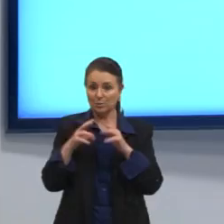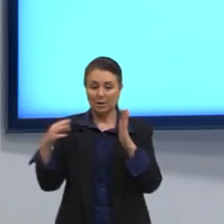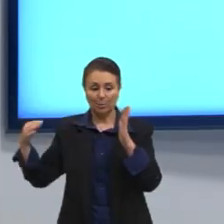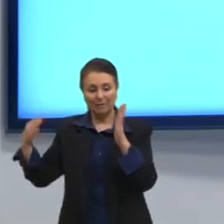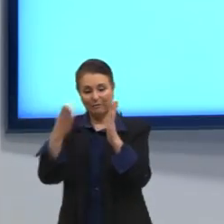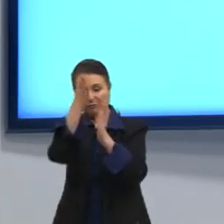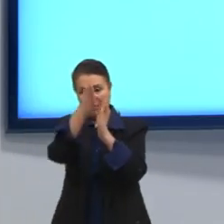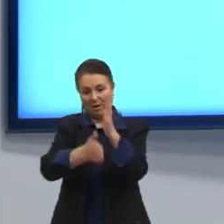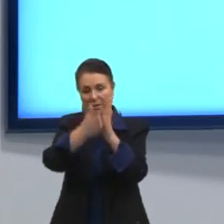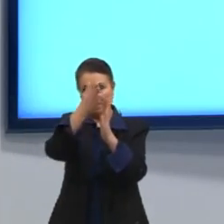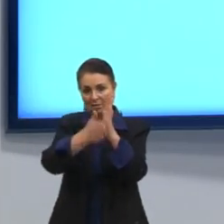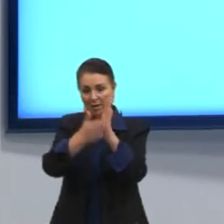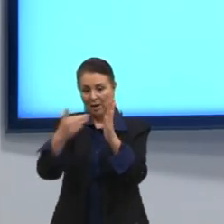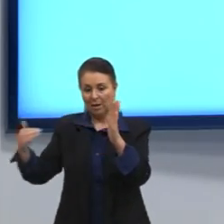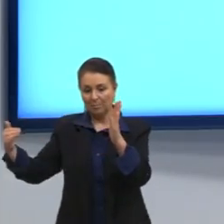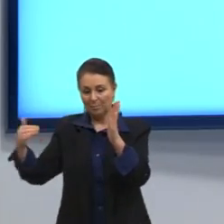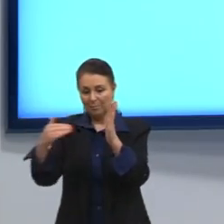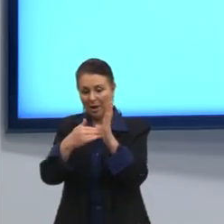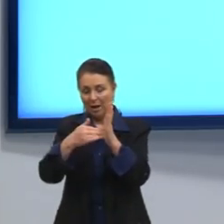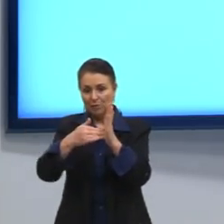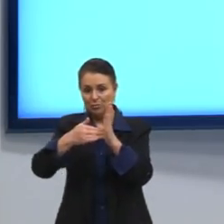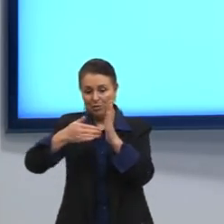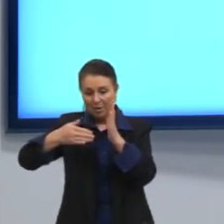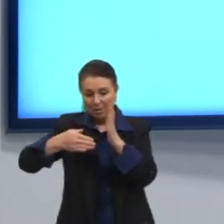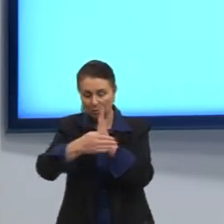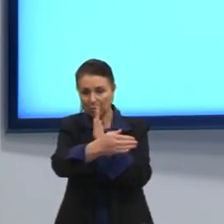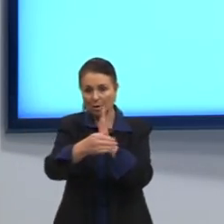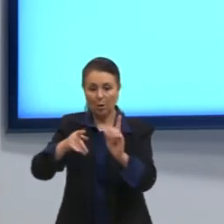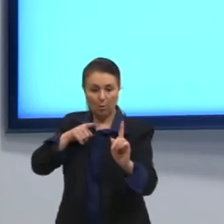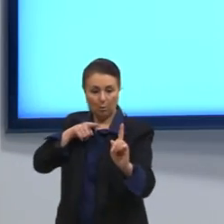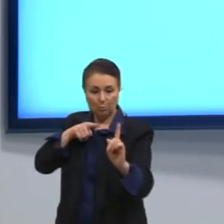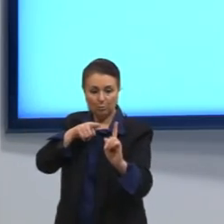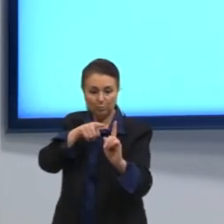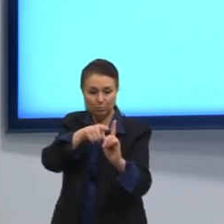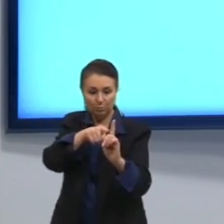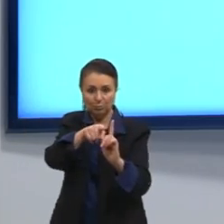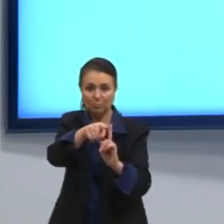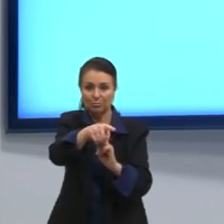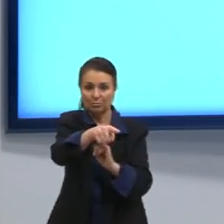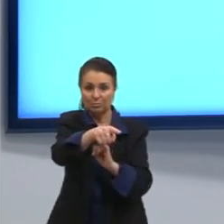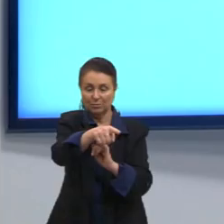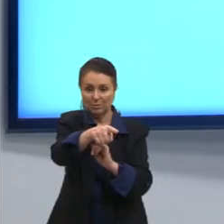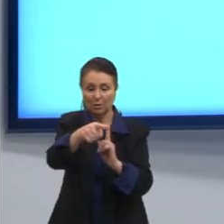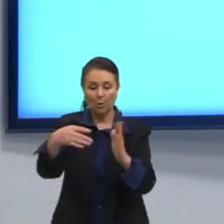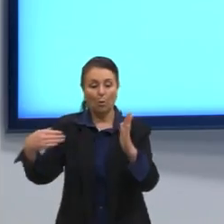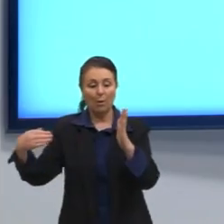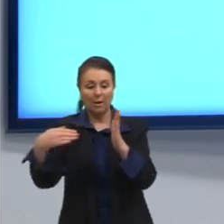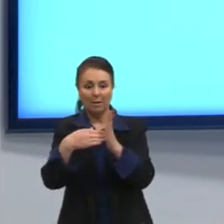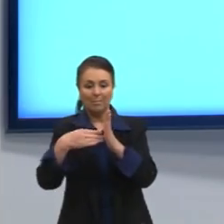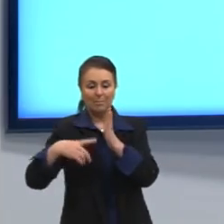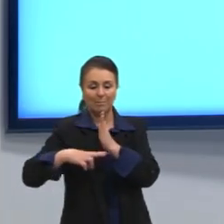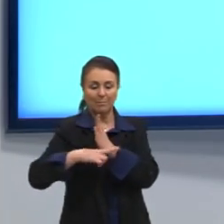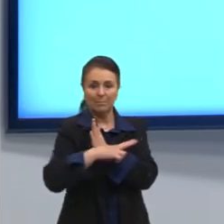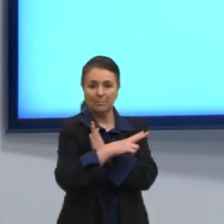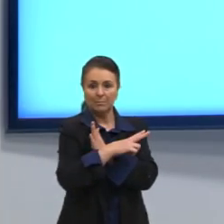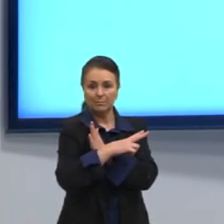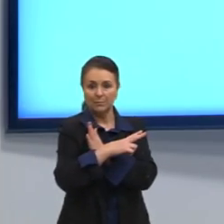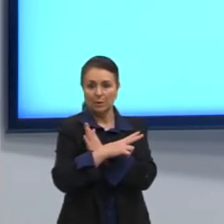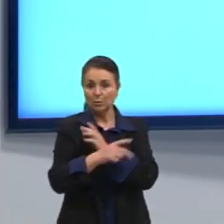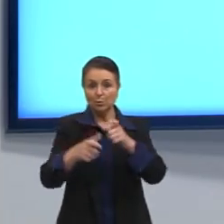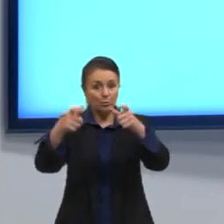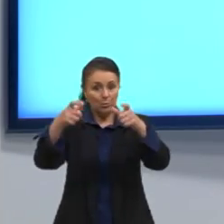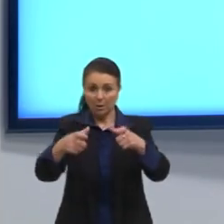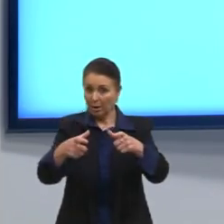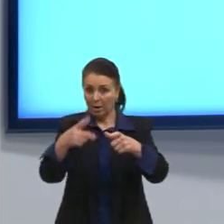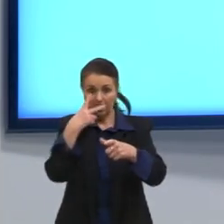enfim, algum espaço, no caso aqui, a gente não tem uma separação total entre mim e ela, né? A gente não está, por exemplo, em salas